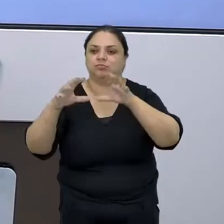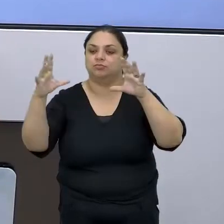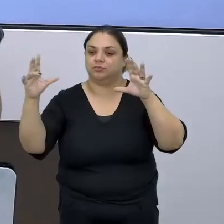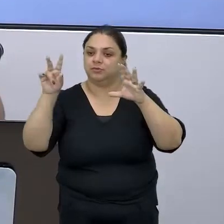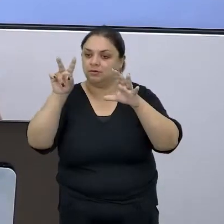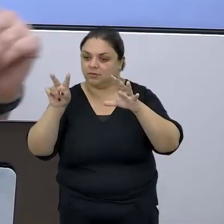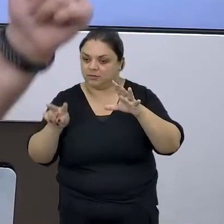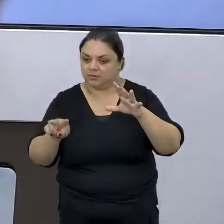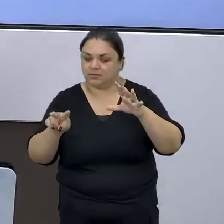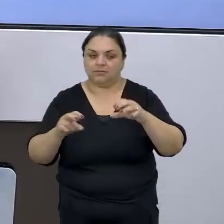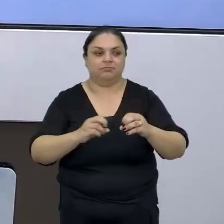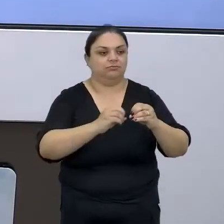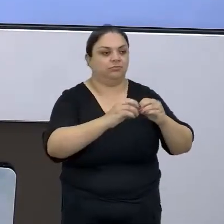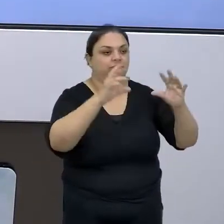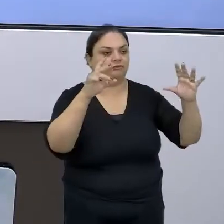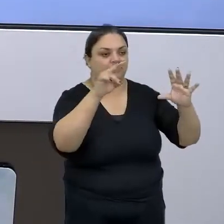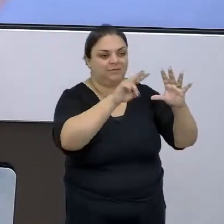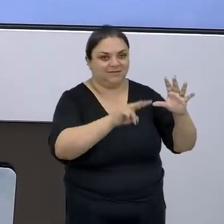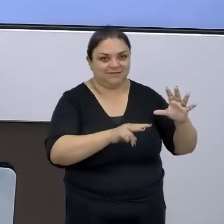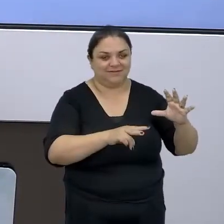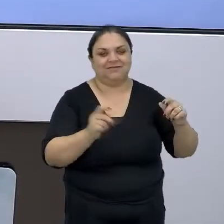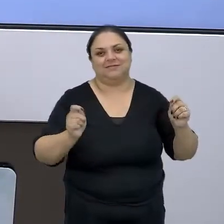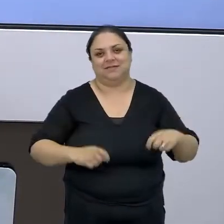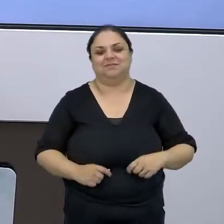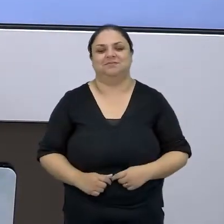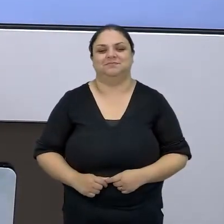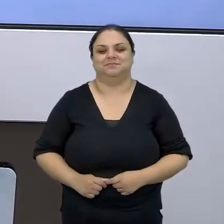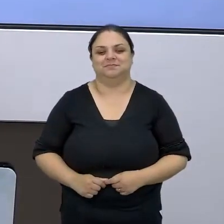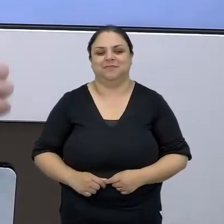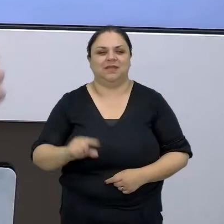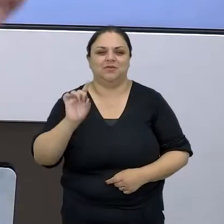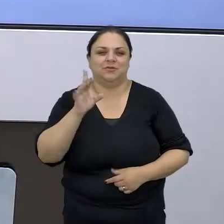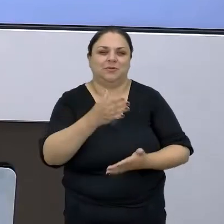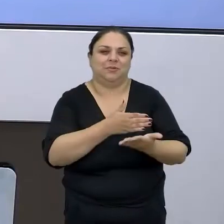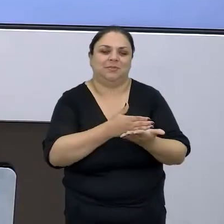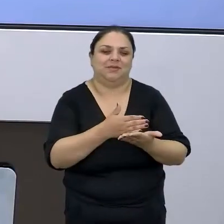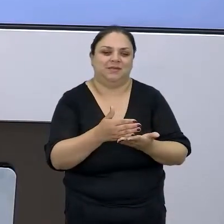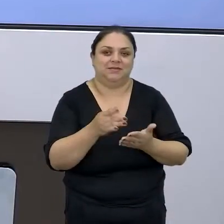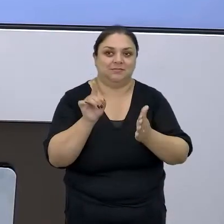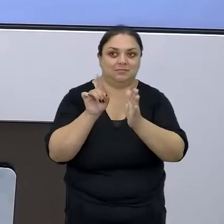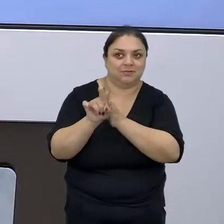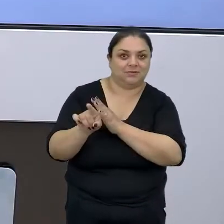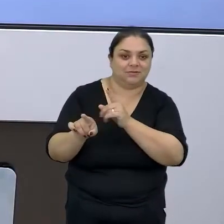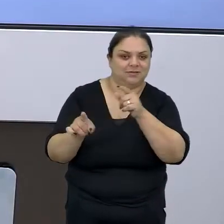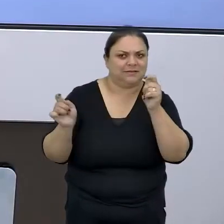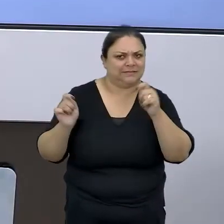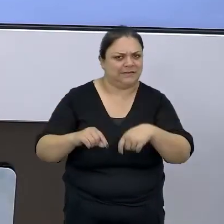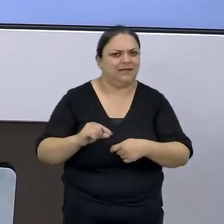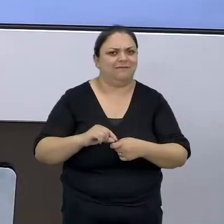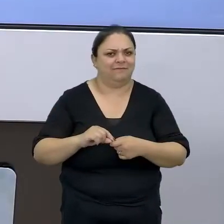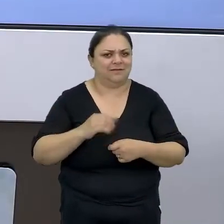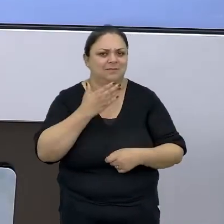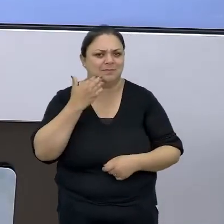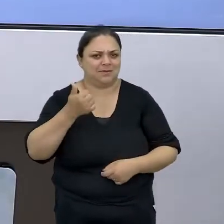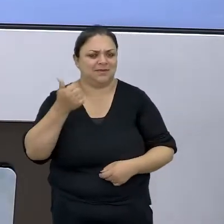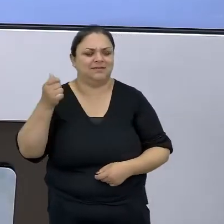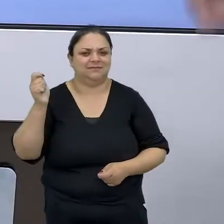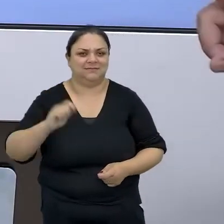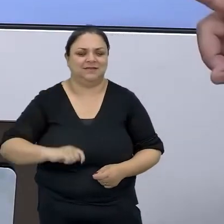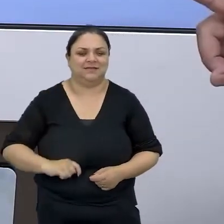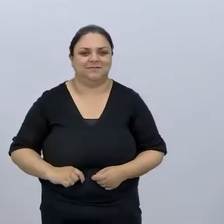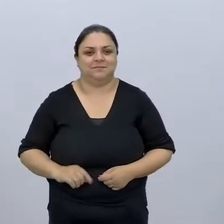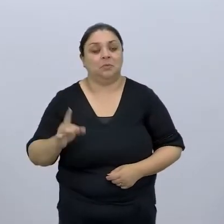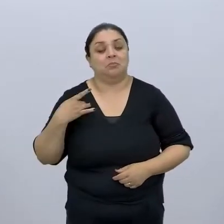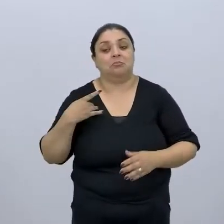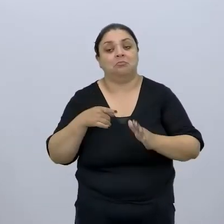esses cuidados, né? Mas esse aqui é bem simples, é só pra iniciar e cutucar e falar. Você consegue fazer isso até melhor. Vou fazer outra Você pergunta pra explora. você e você pode